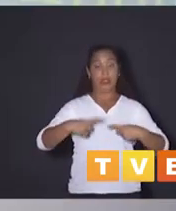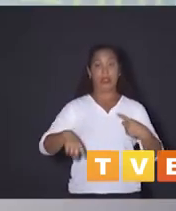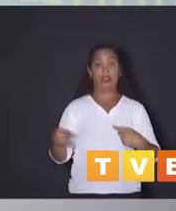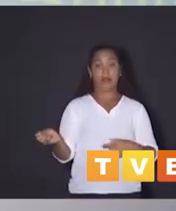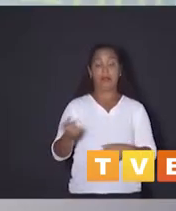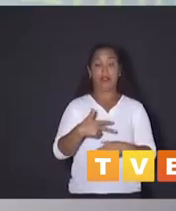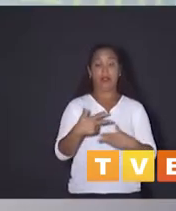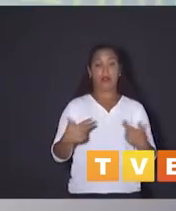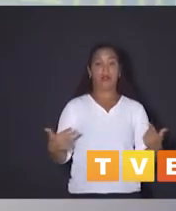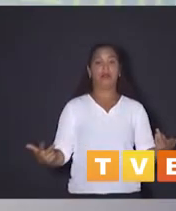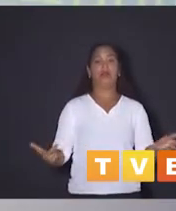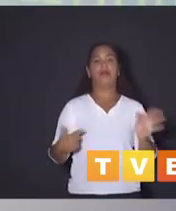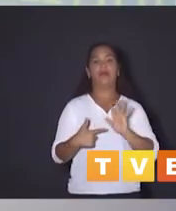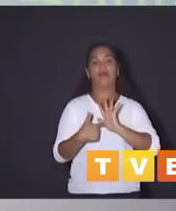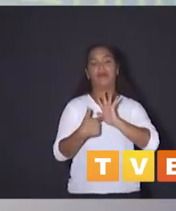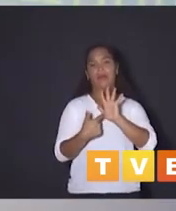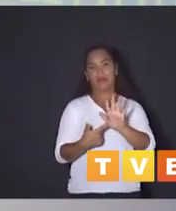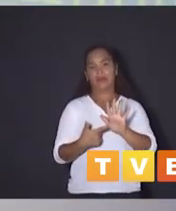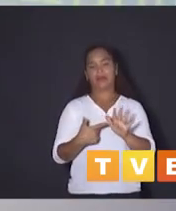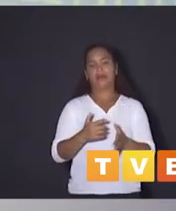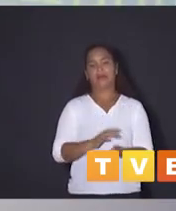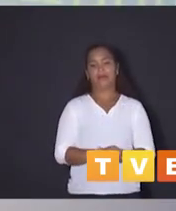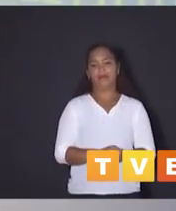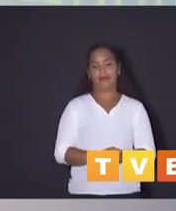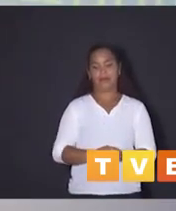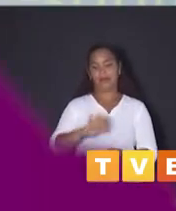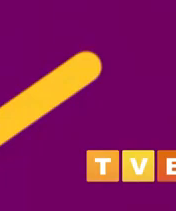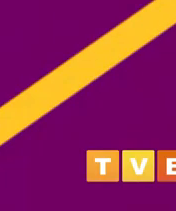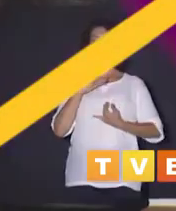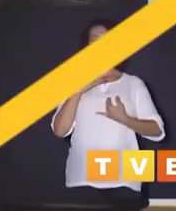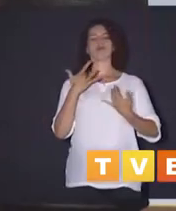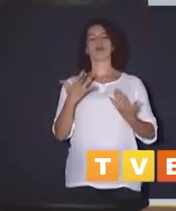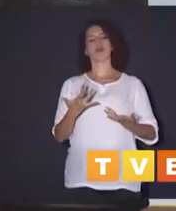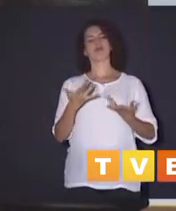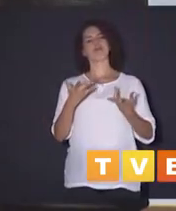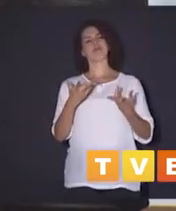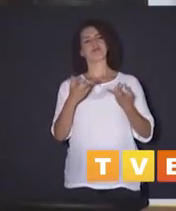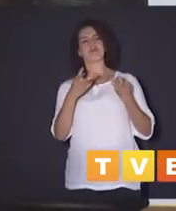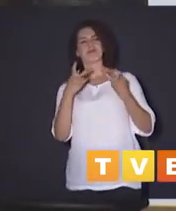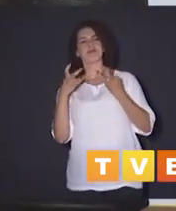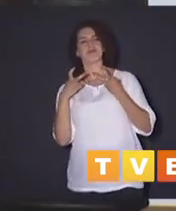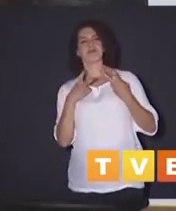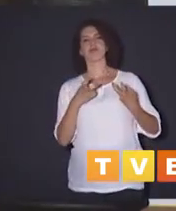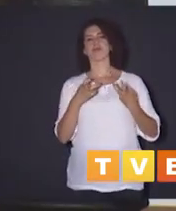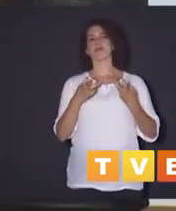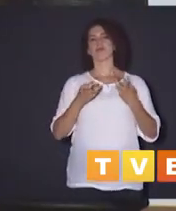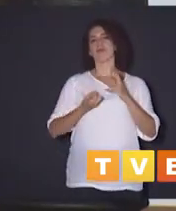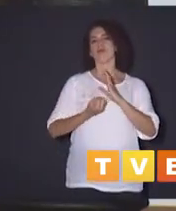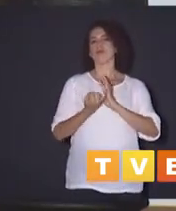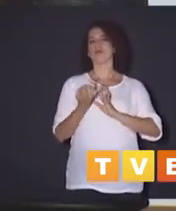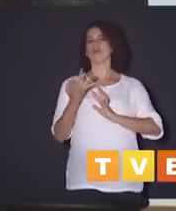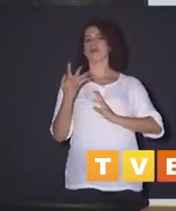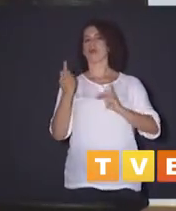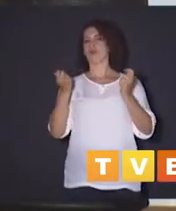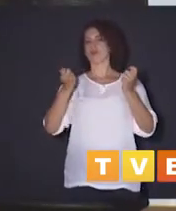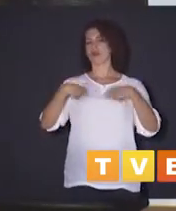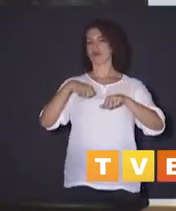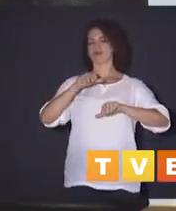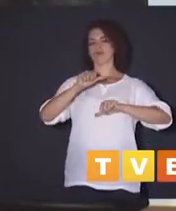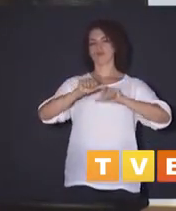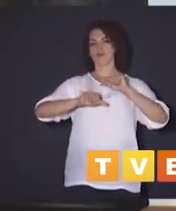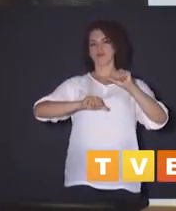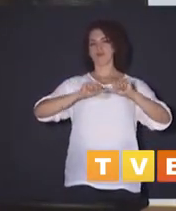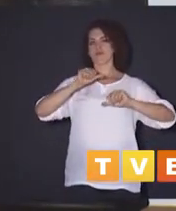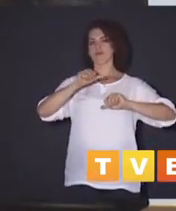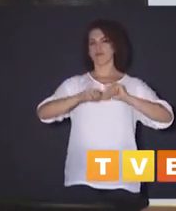queria que tive a oportunidade aqui discutir com vocês agradeço quantas coisas nós podemos mudar a partir do momento em que